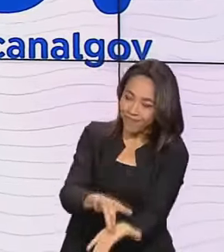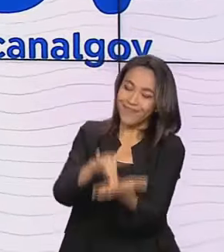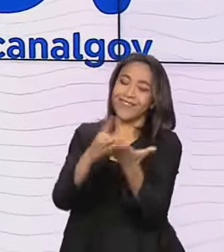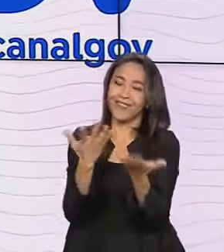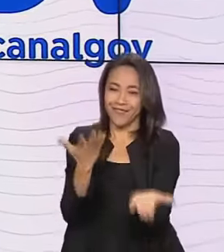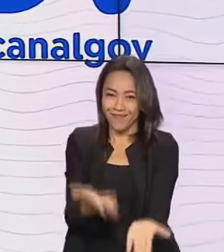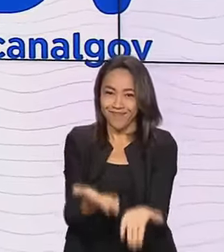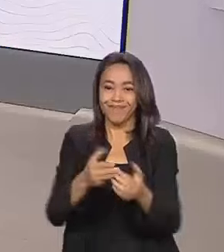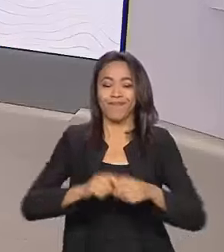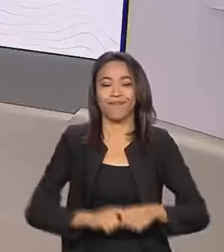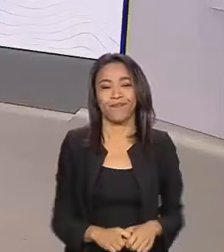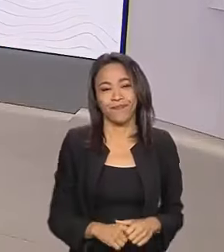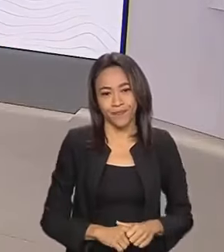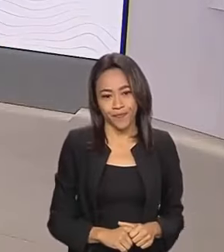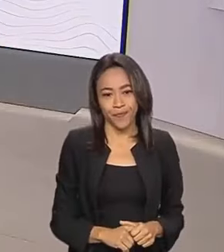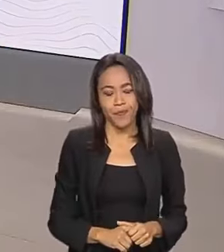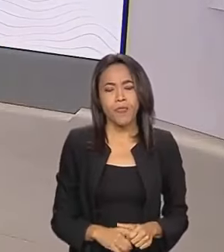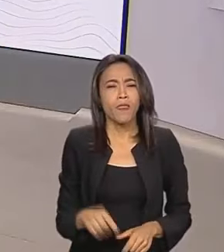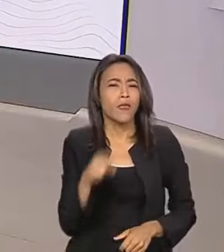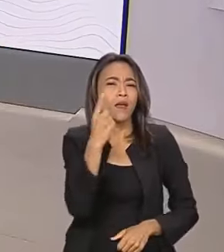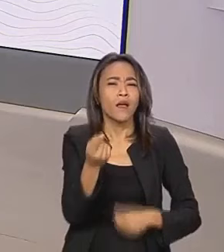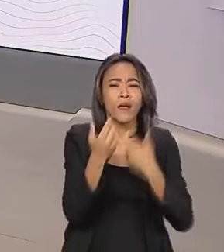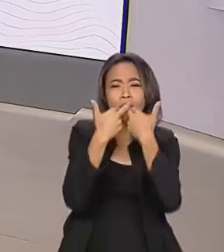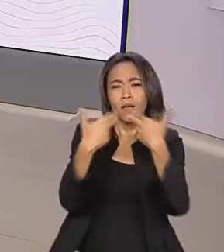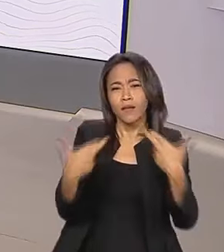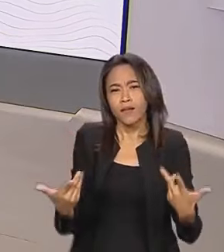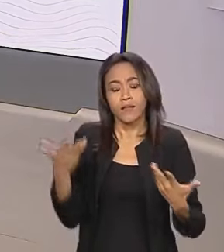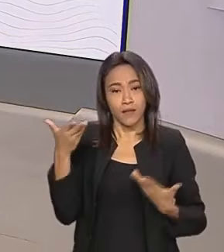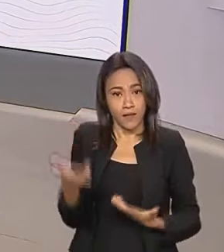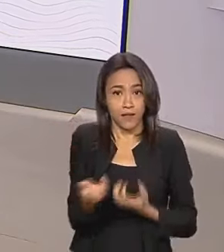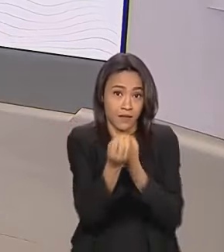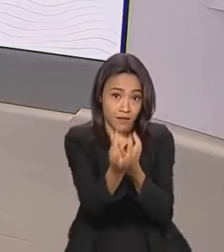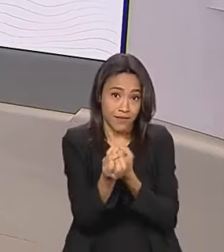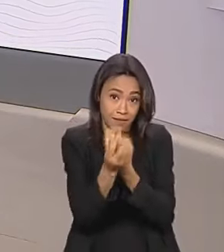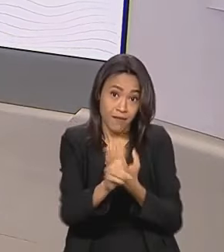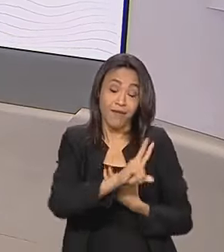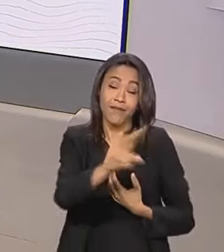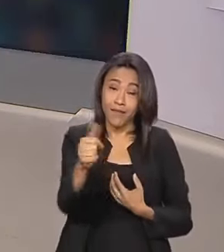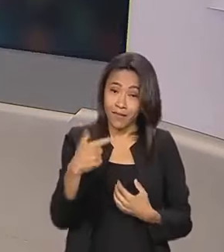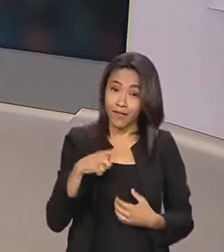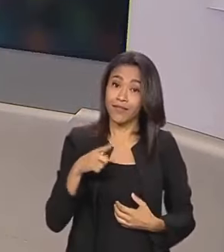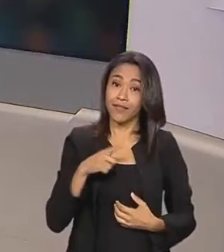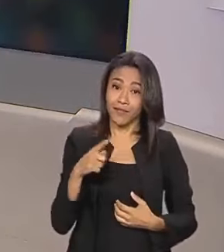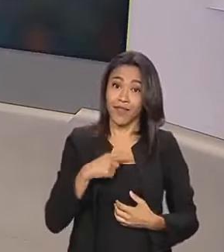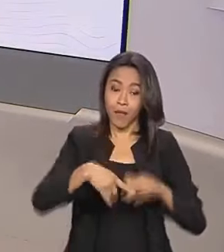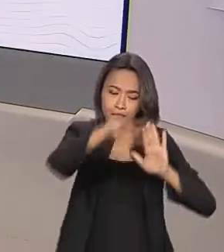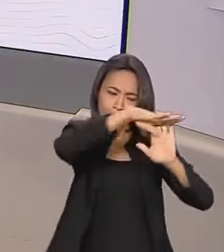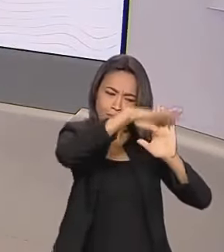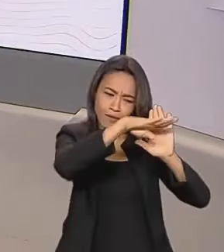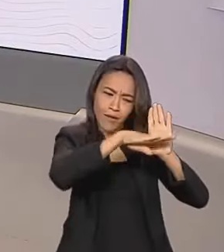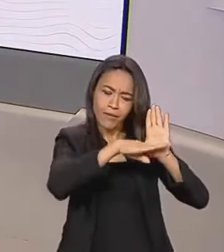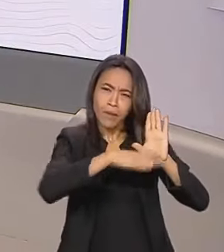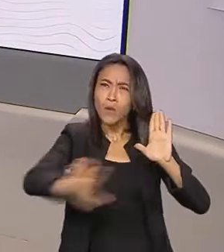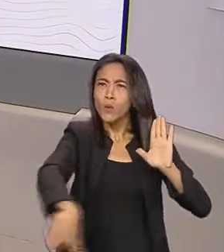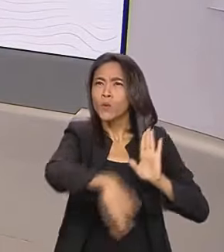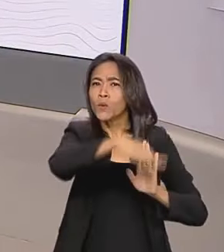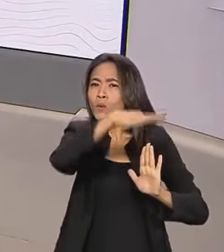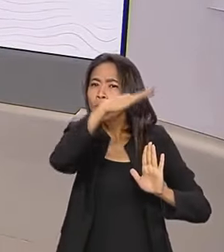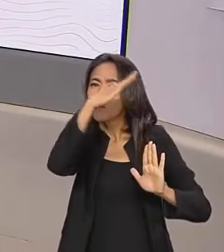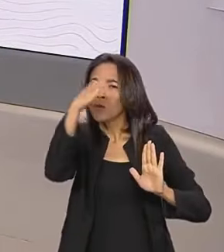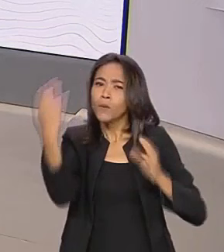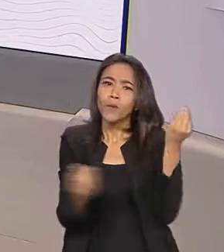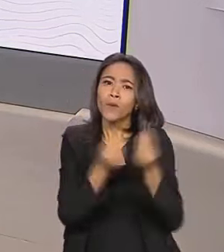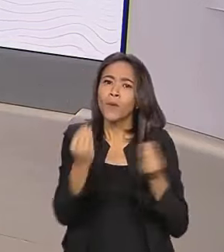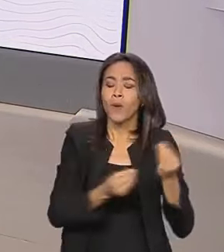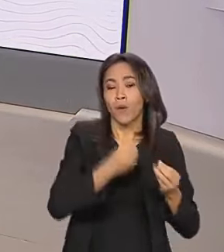verdadeira e uma das novidades é que essas notícias vão estar na nossa programação durante todo dia em forma